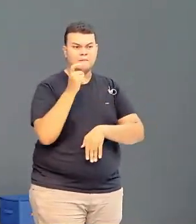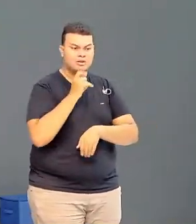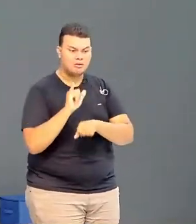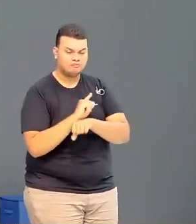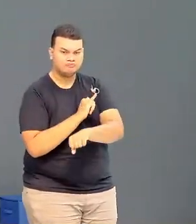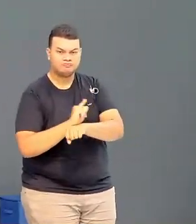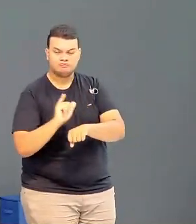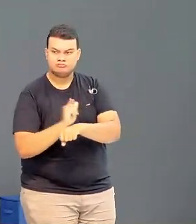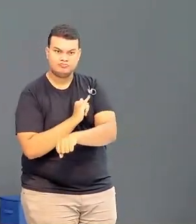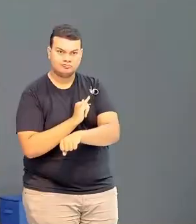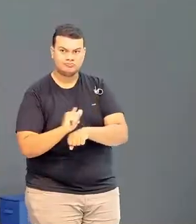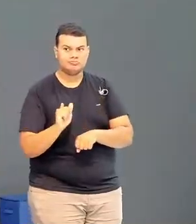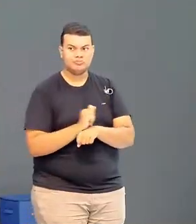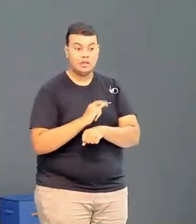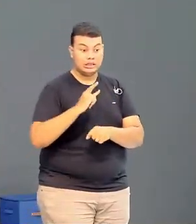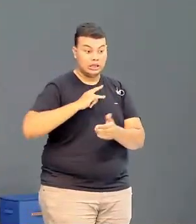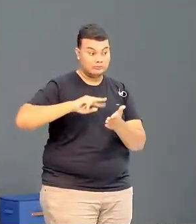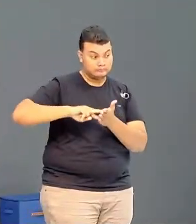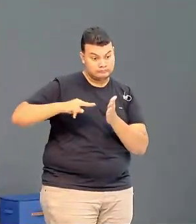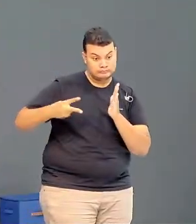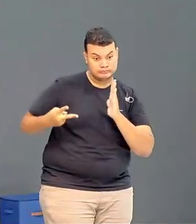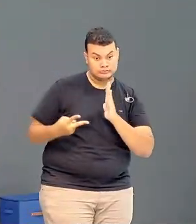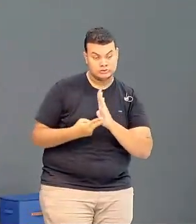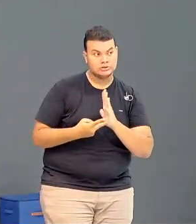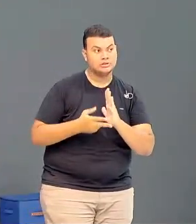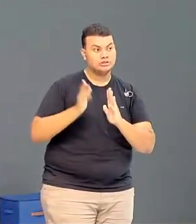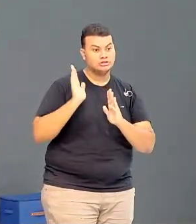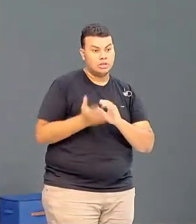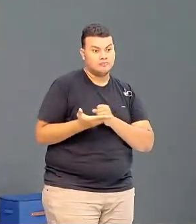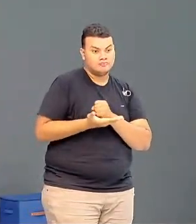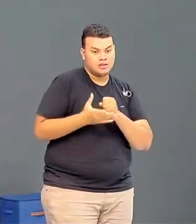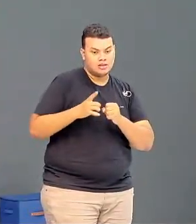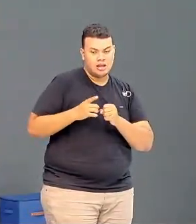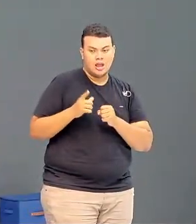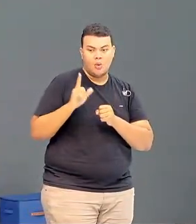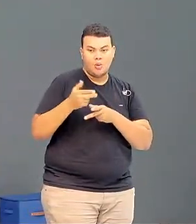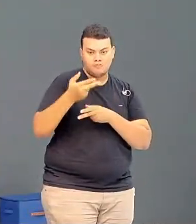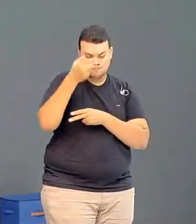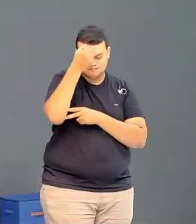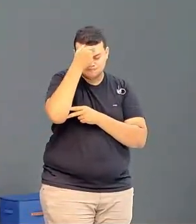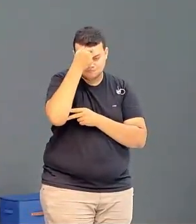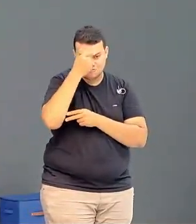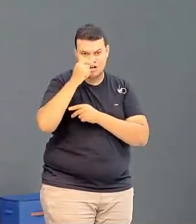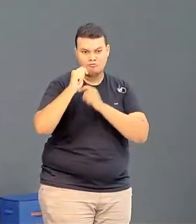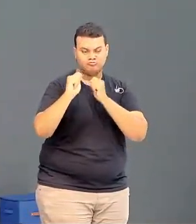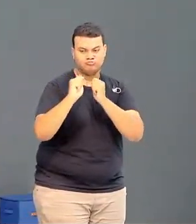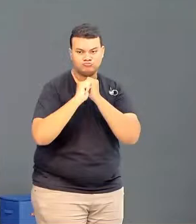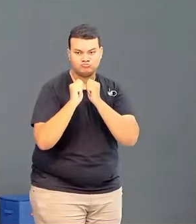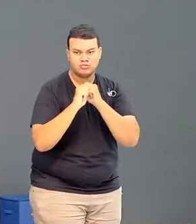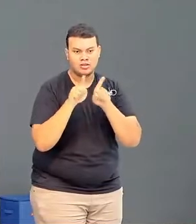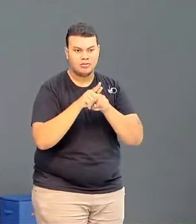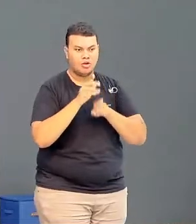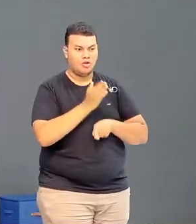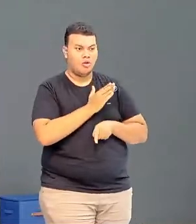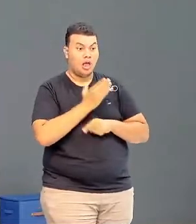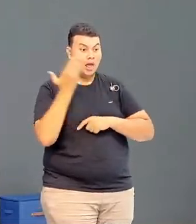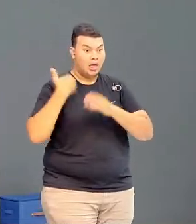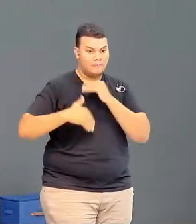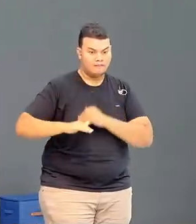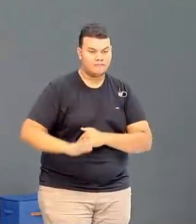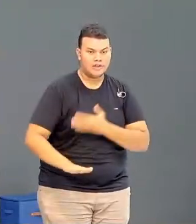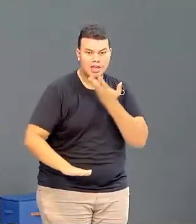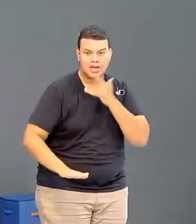mentiras que são estabelecidas, plantadas na mente e no coração do ser humano desde a sua